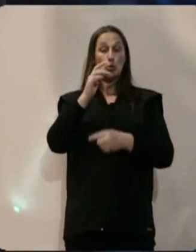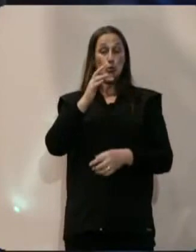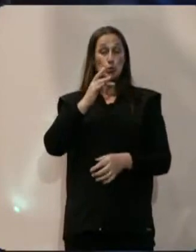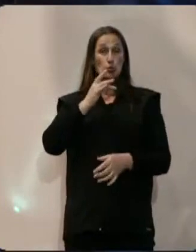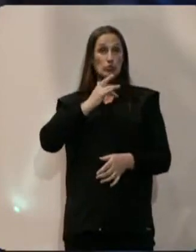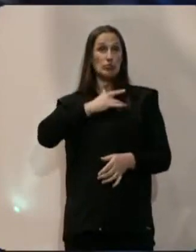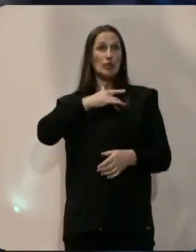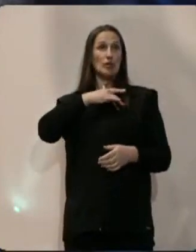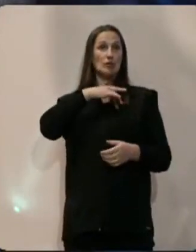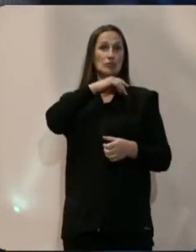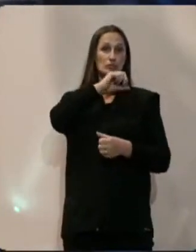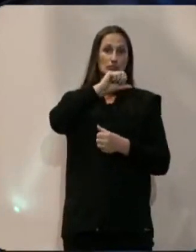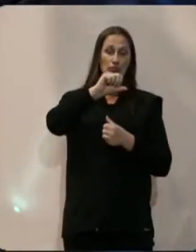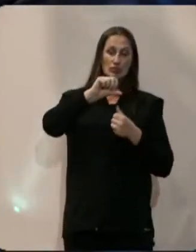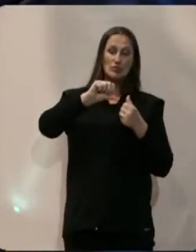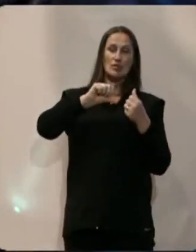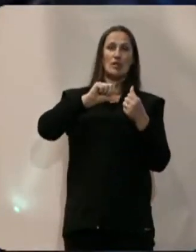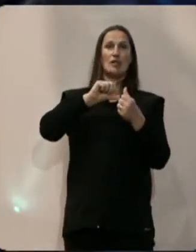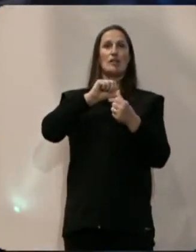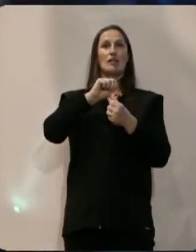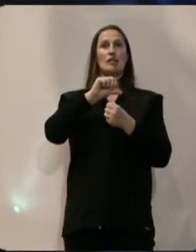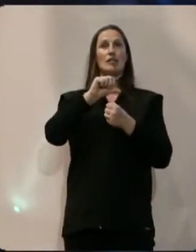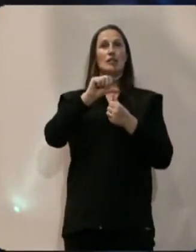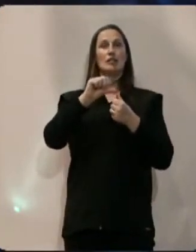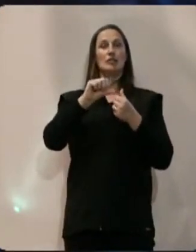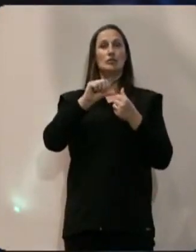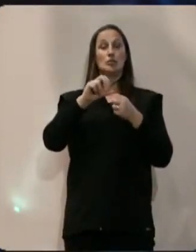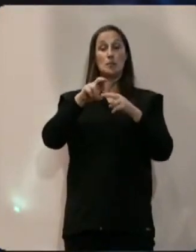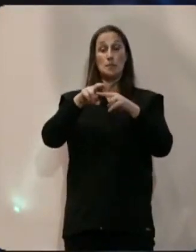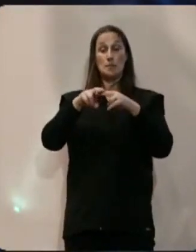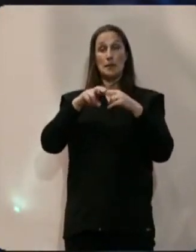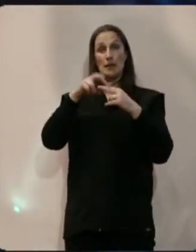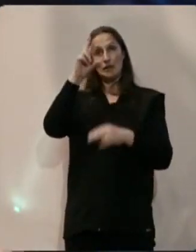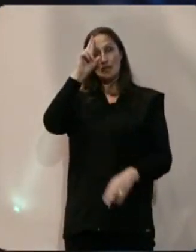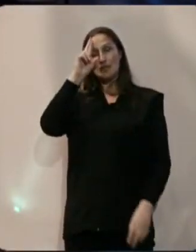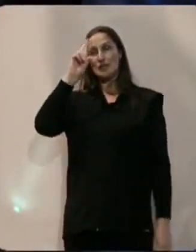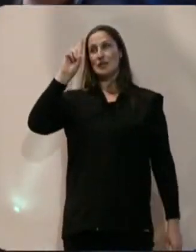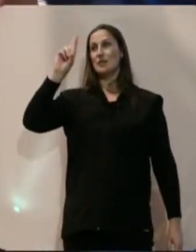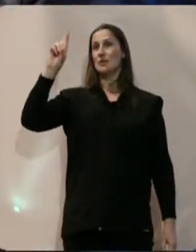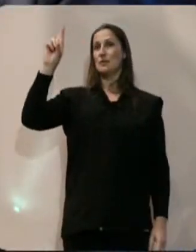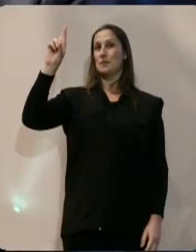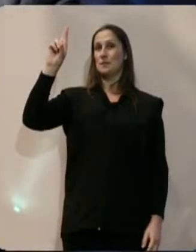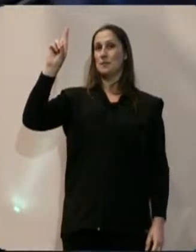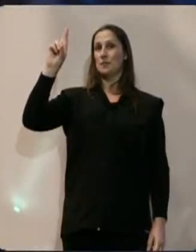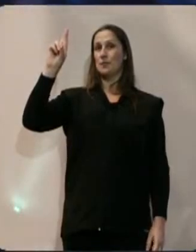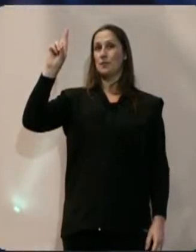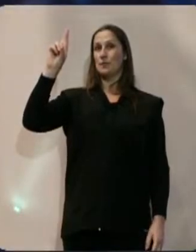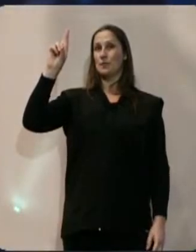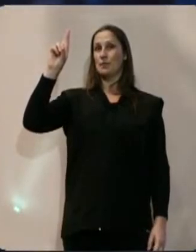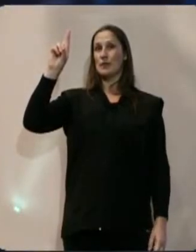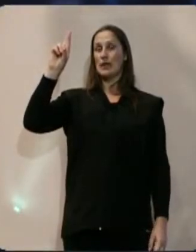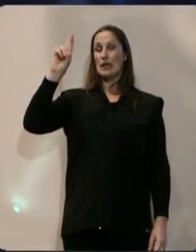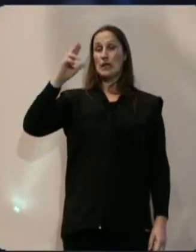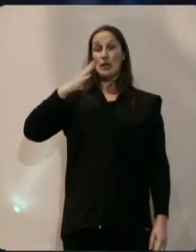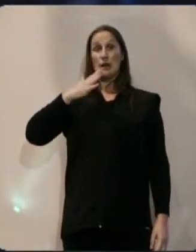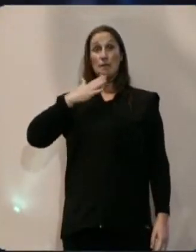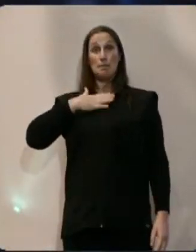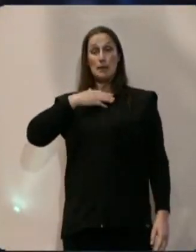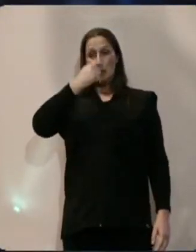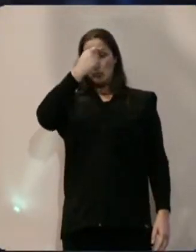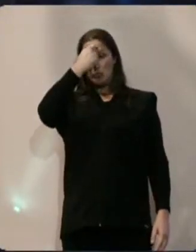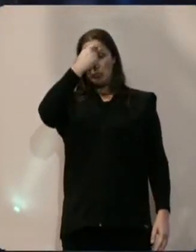tocado, mudado, reinventado pelo Senhor. Transformação exterior no meu caráter, na